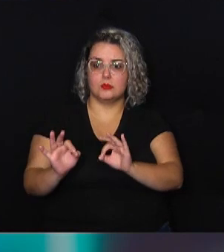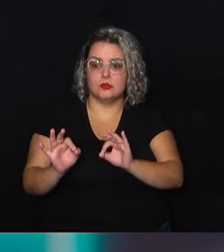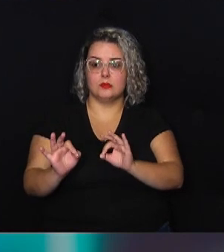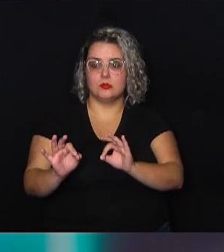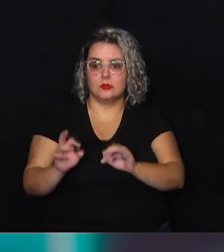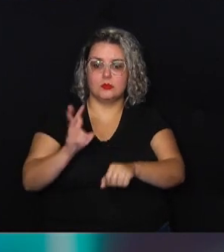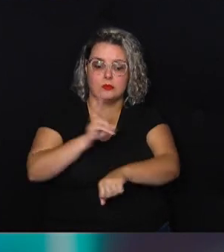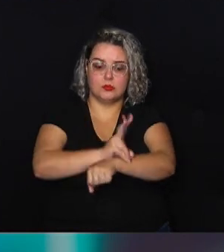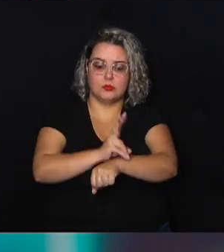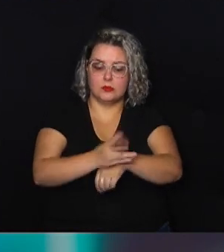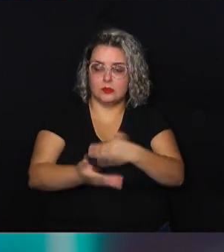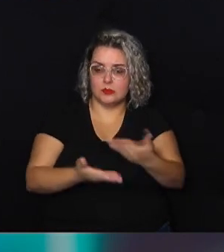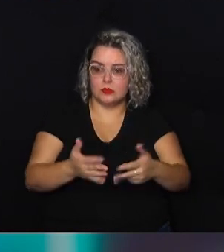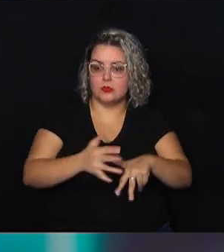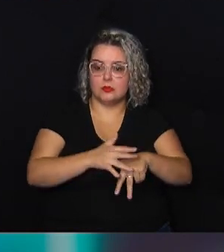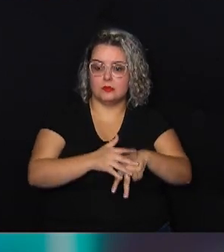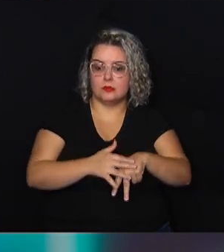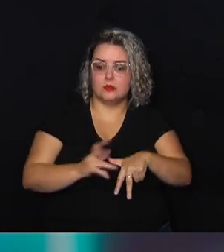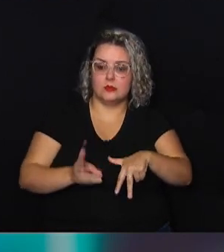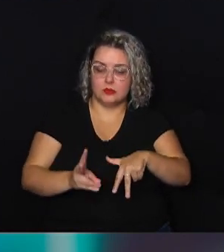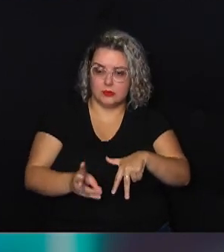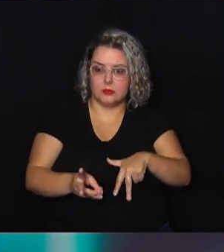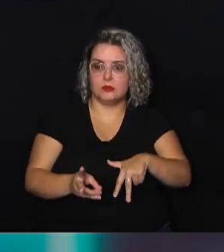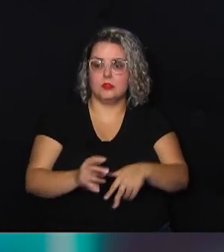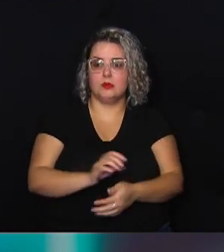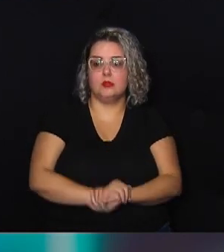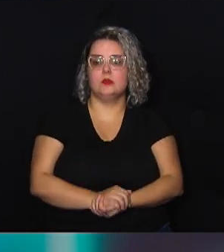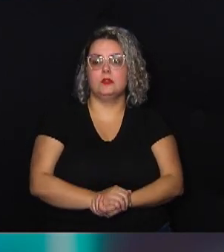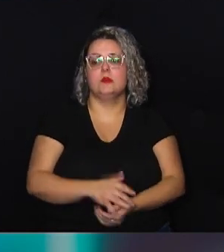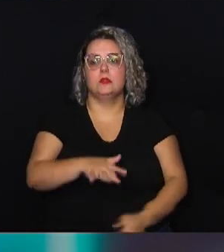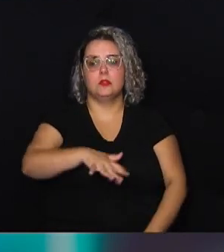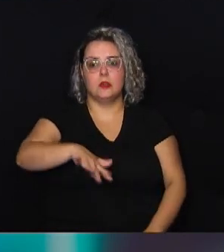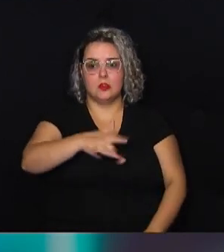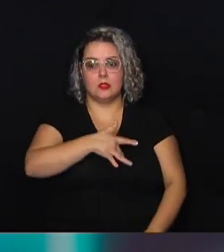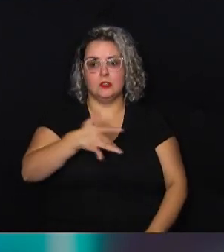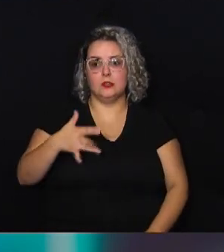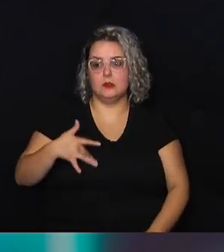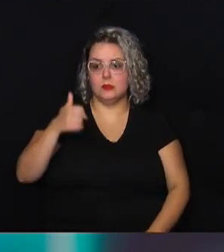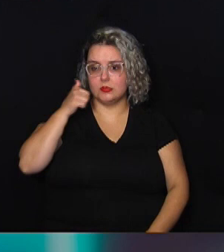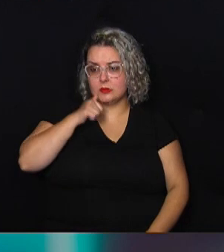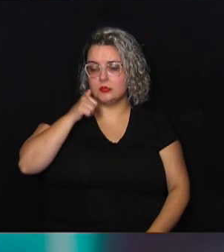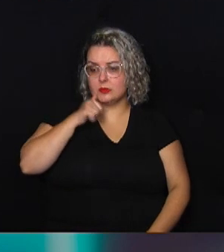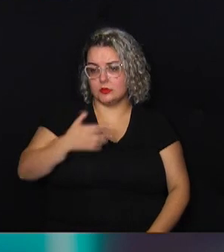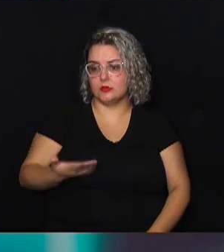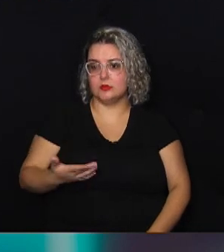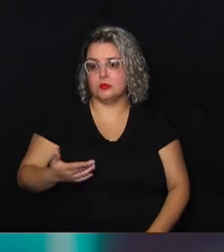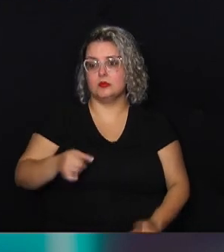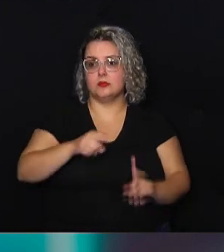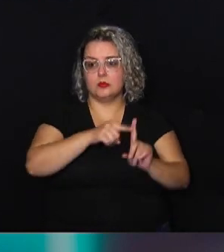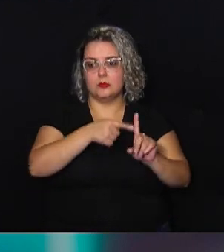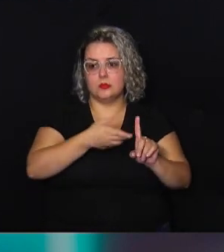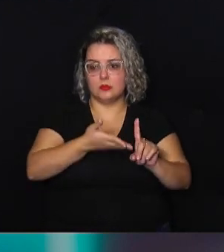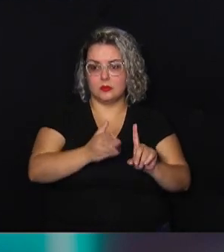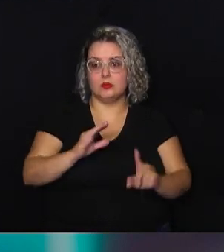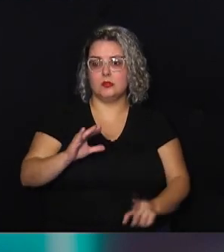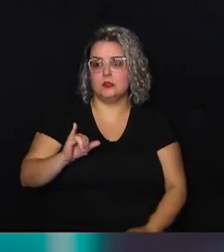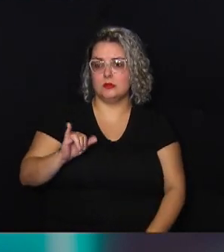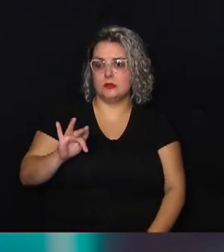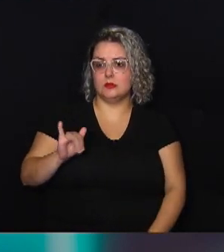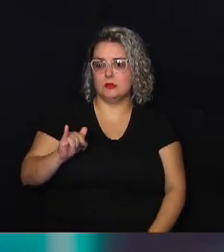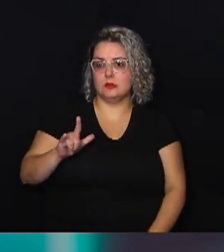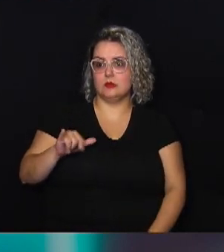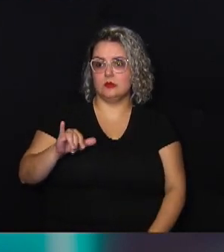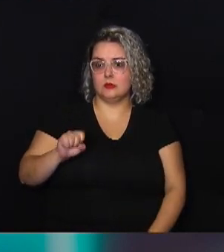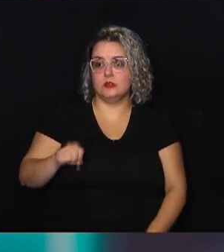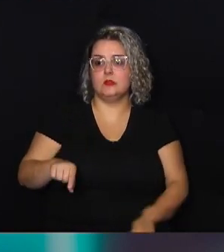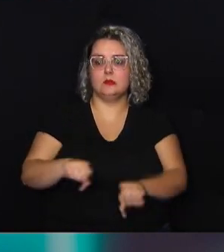aos pacientes crônicos, na área da saúde da mulher, materno-infantil, sífilis, em especial por conta da sífilis